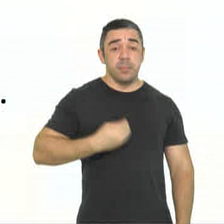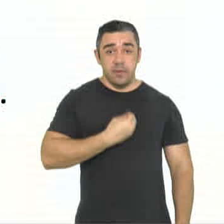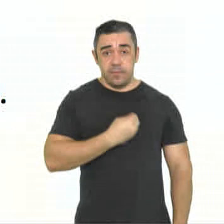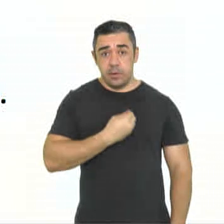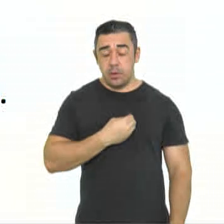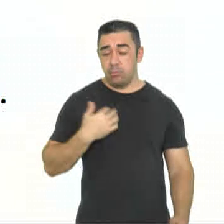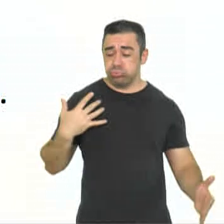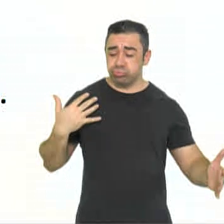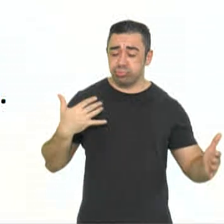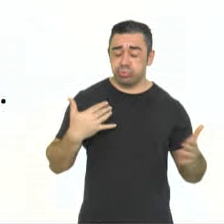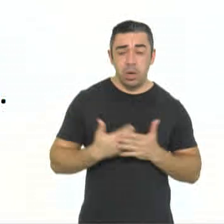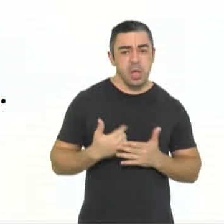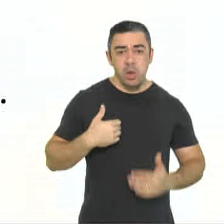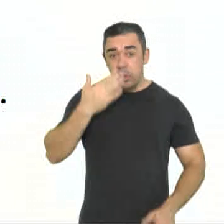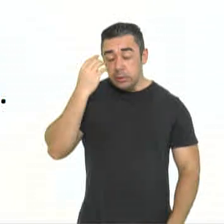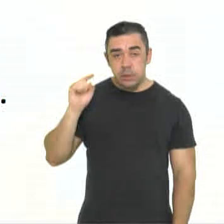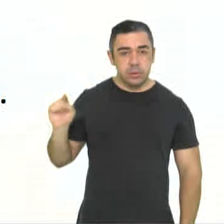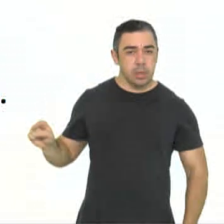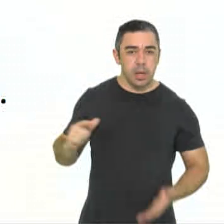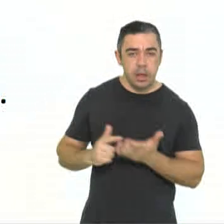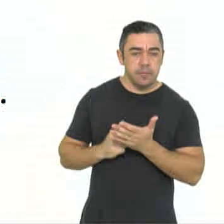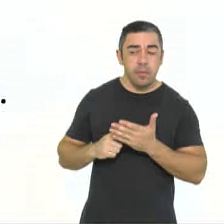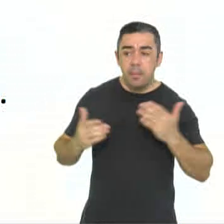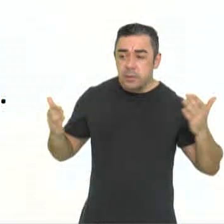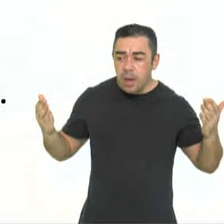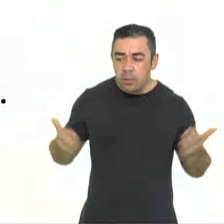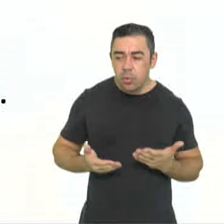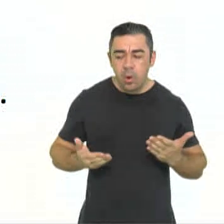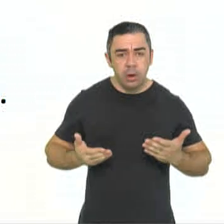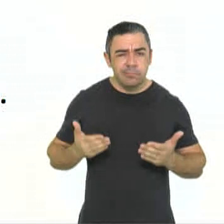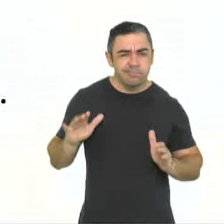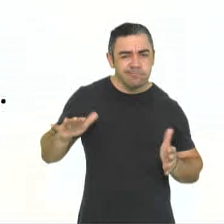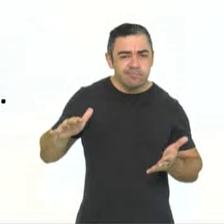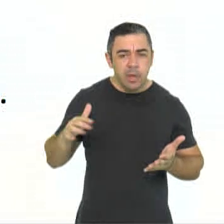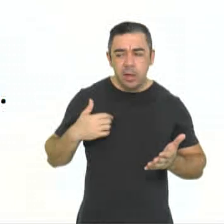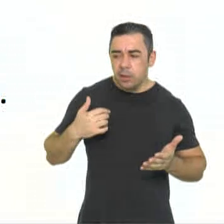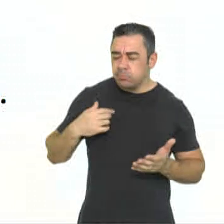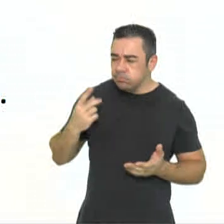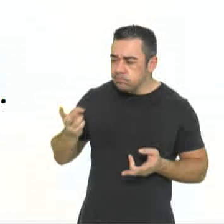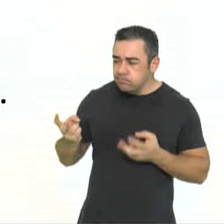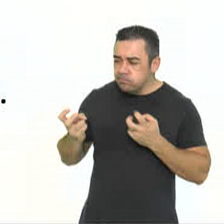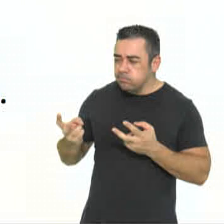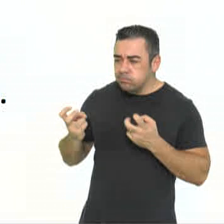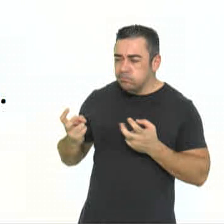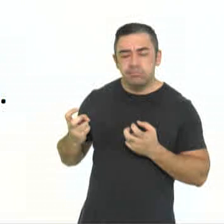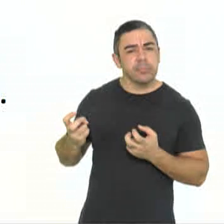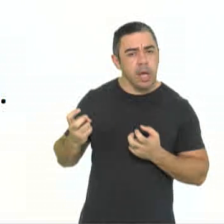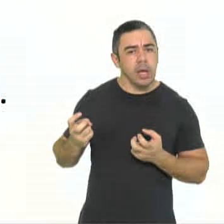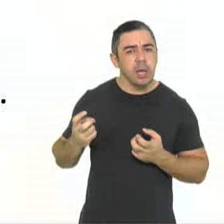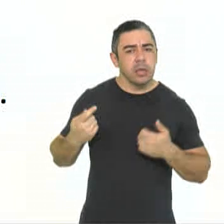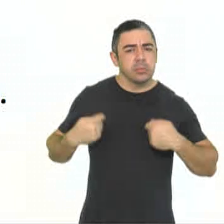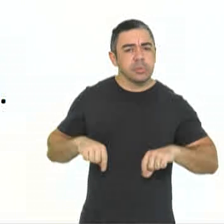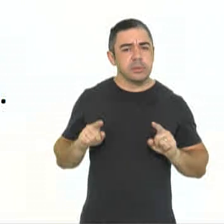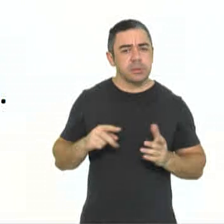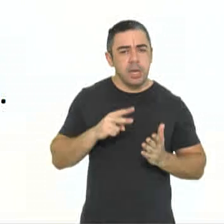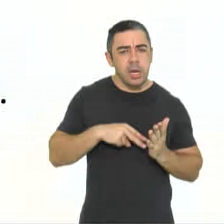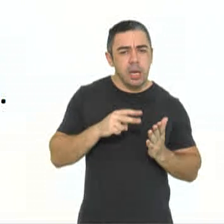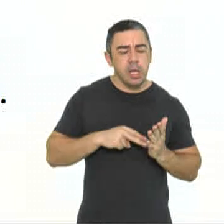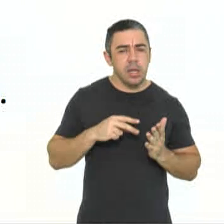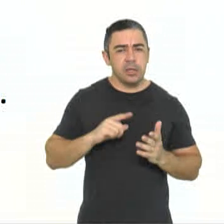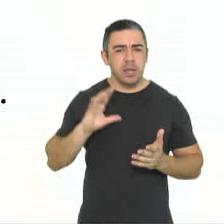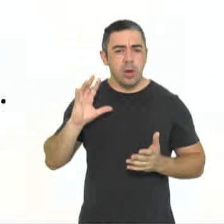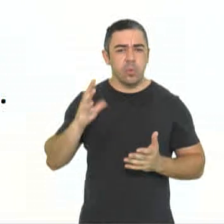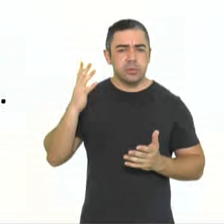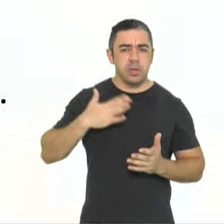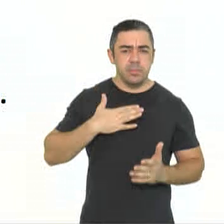Cheguei até a esquecer-me dele, mas, de uns tempos a esta parte, tenho passado por tanto desgosto, tantas desgraças, têm caído sobre a